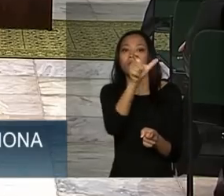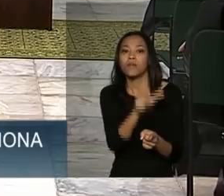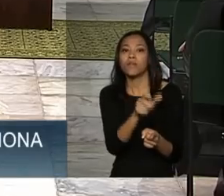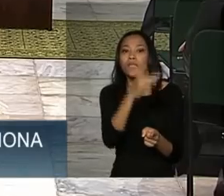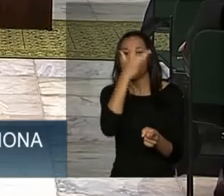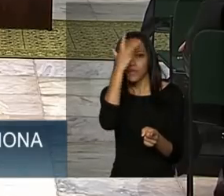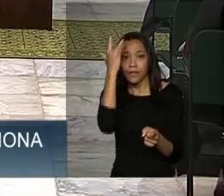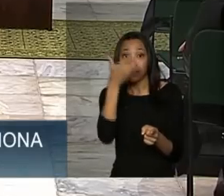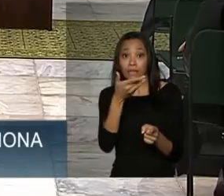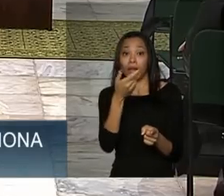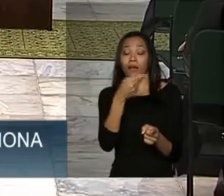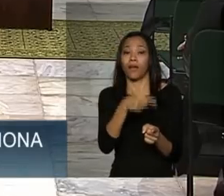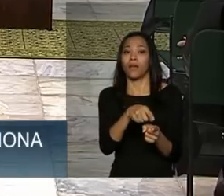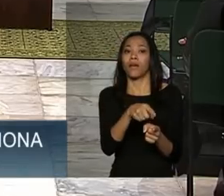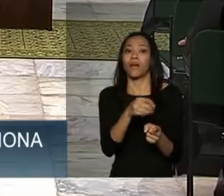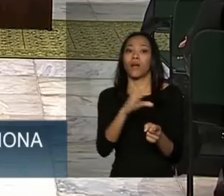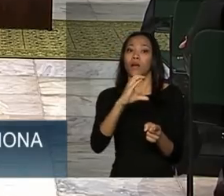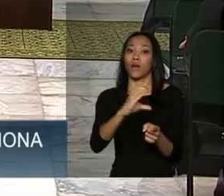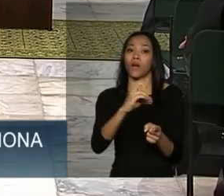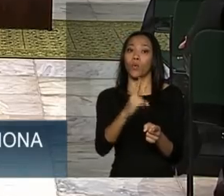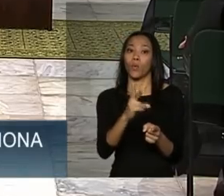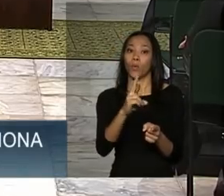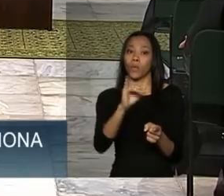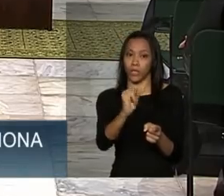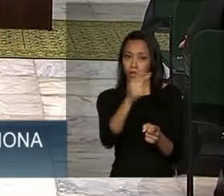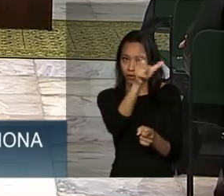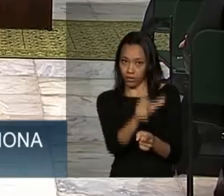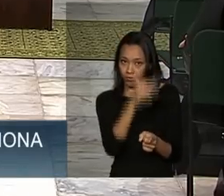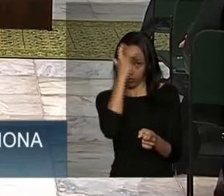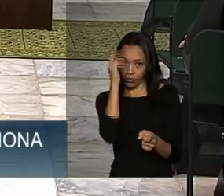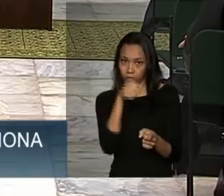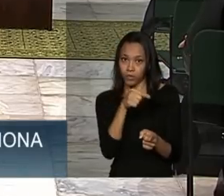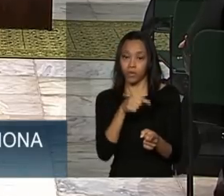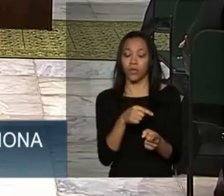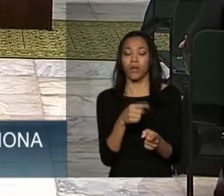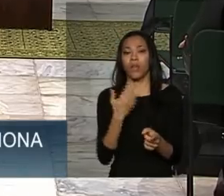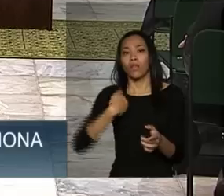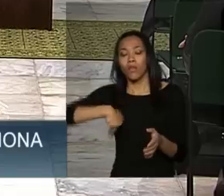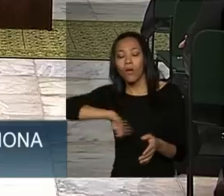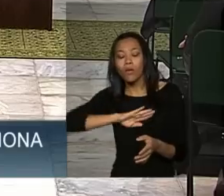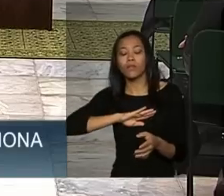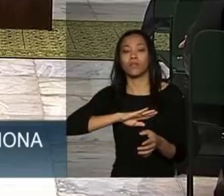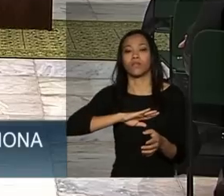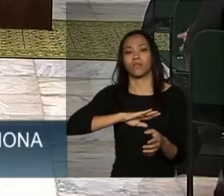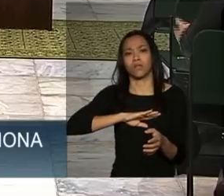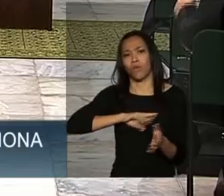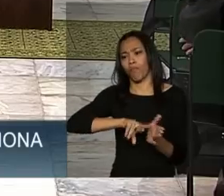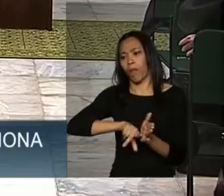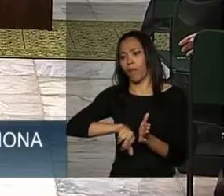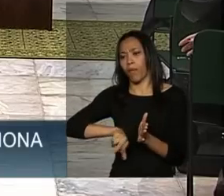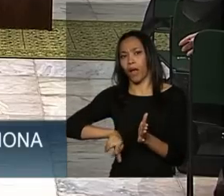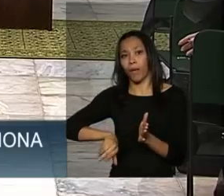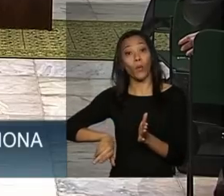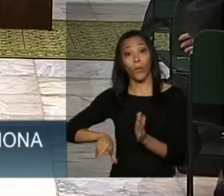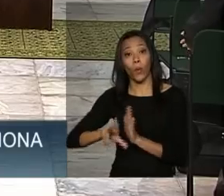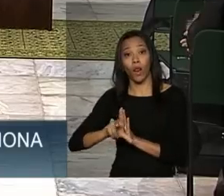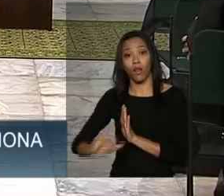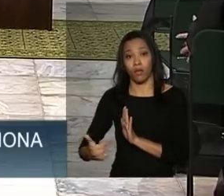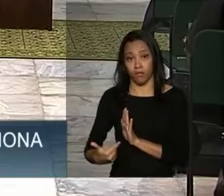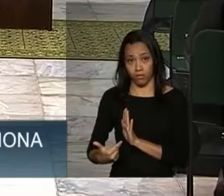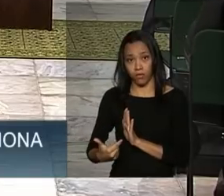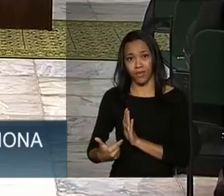da Abefarma, o Acuri, nós, com toda essa legislação,